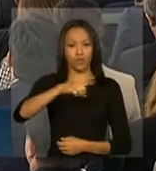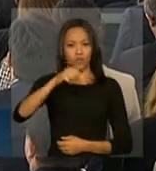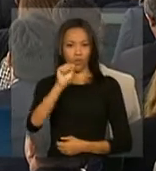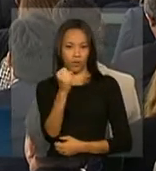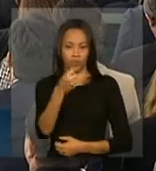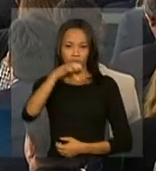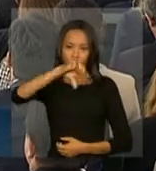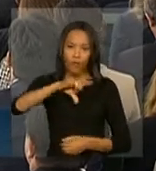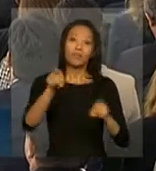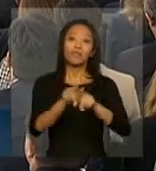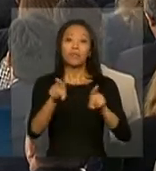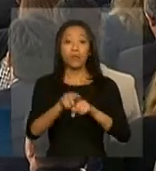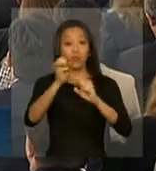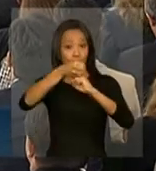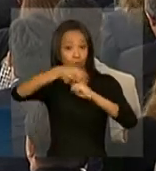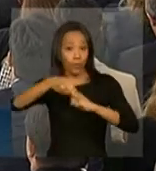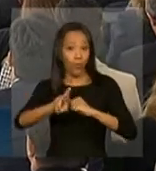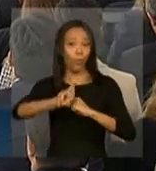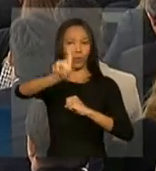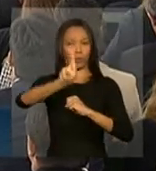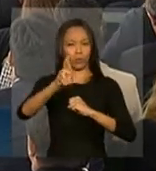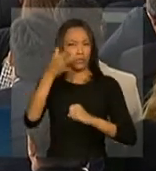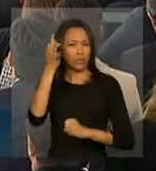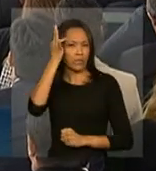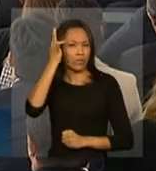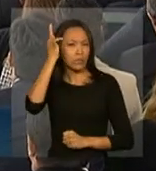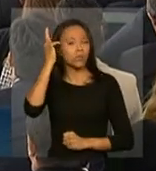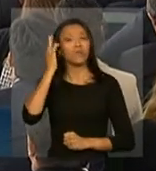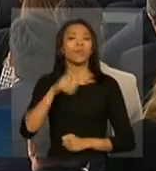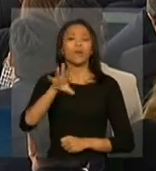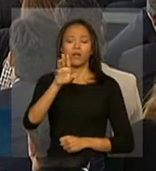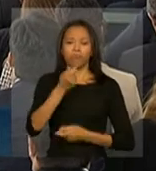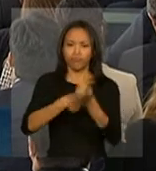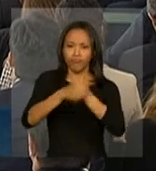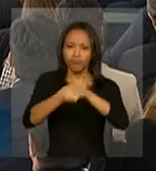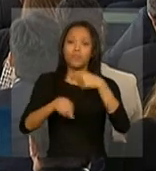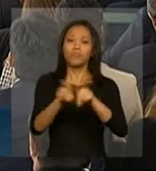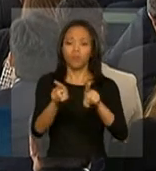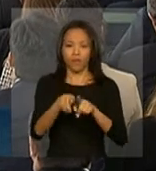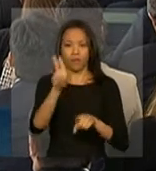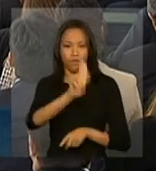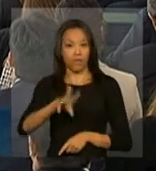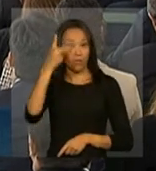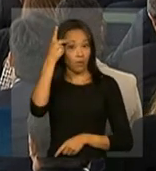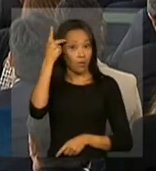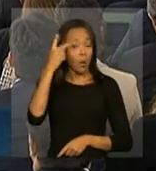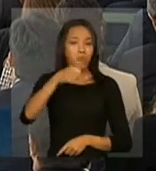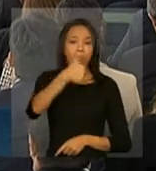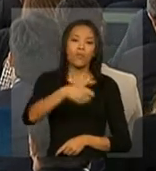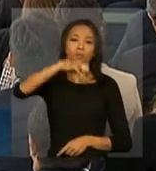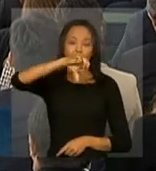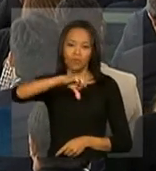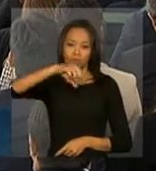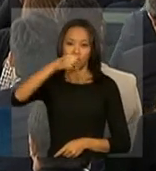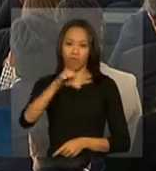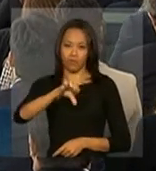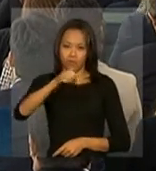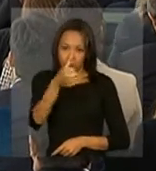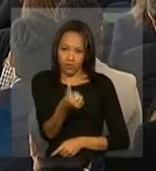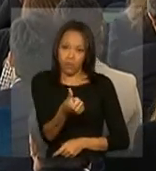1989. Doutor em Teoria Econômica na Universidade Estadual de São Paulo, em